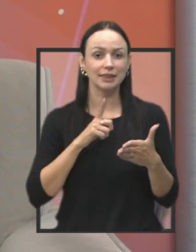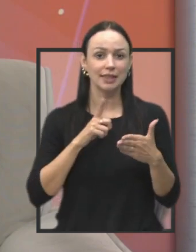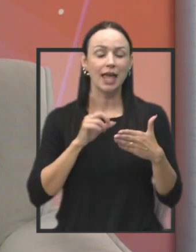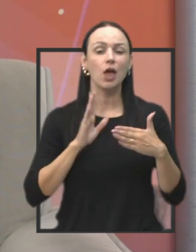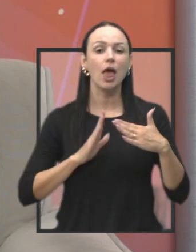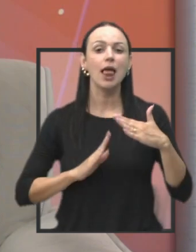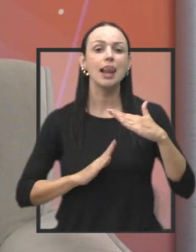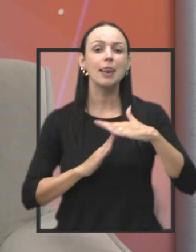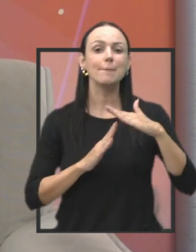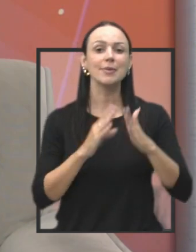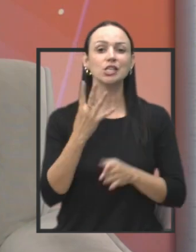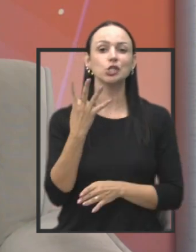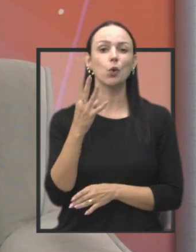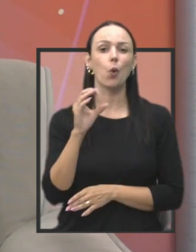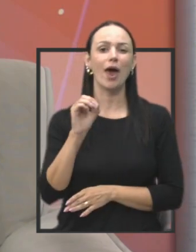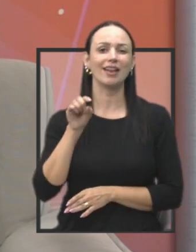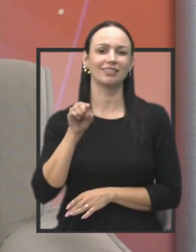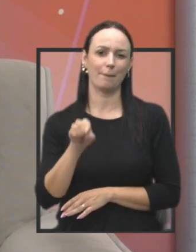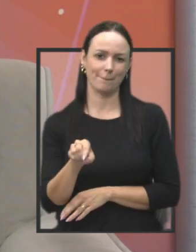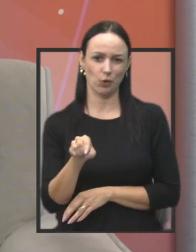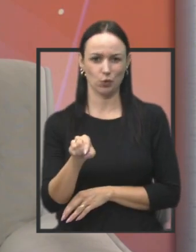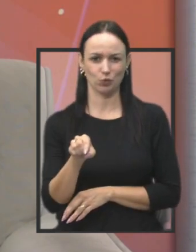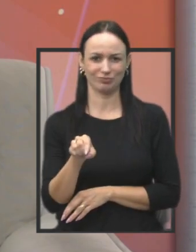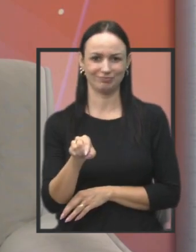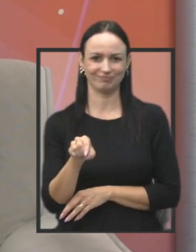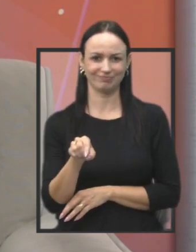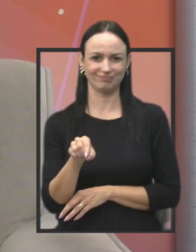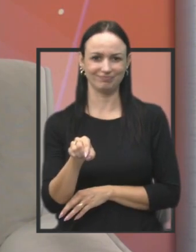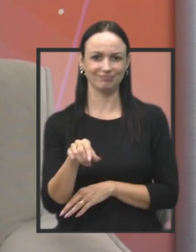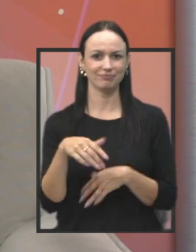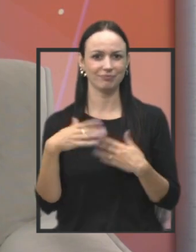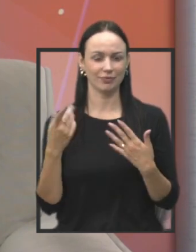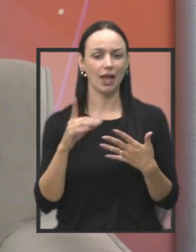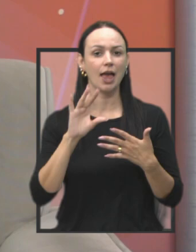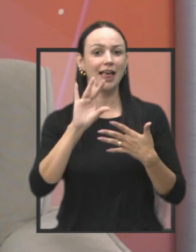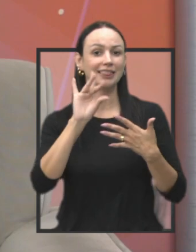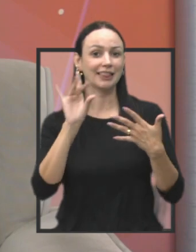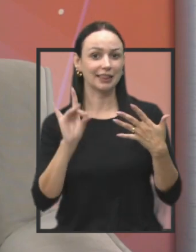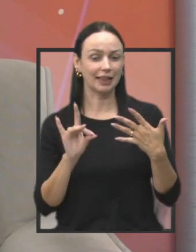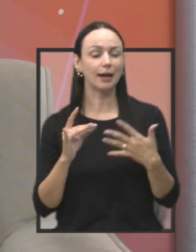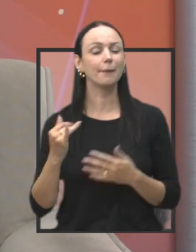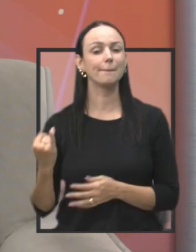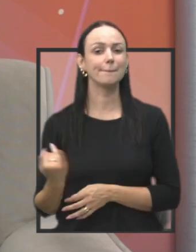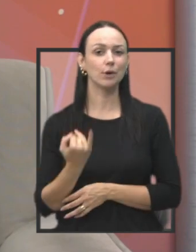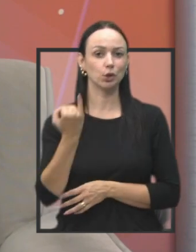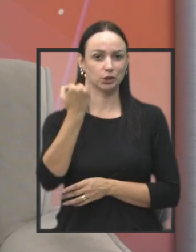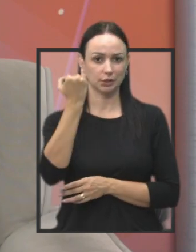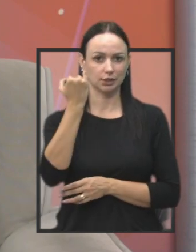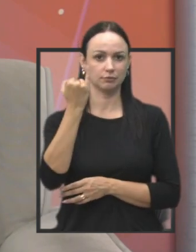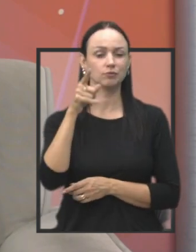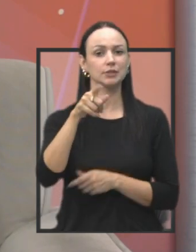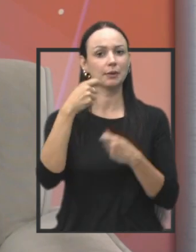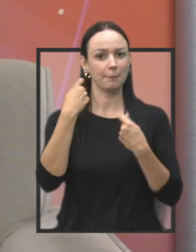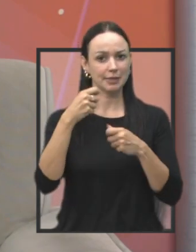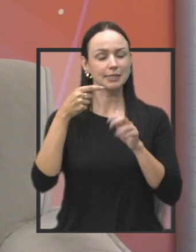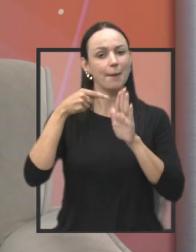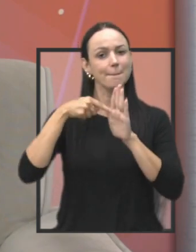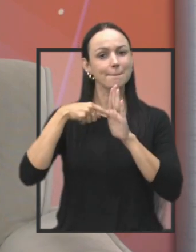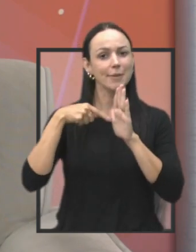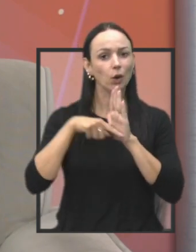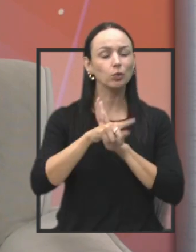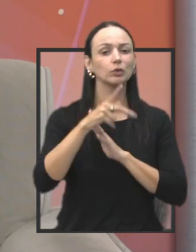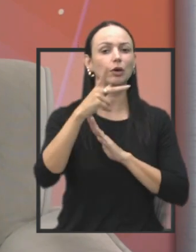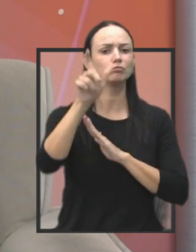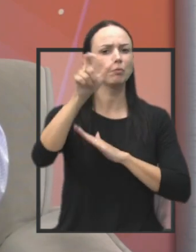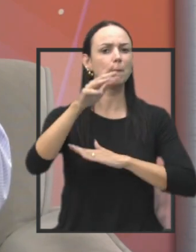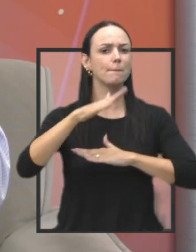40 mil, certo? Então isso é um detalhe muito importante. Consulte um profissional da